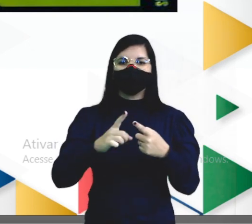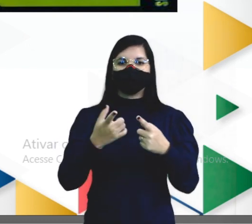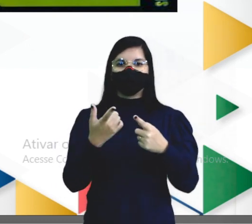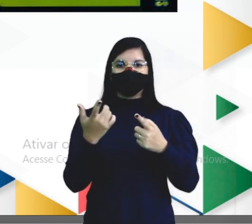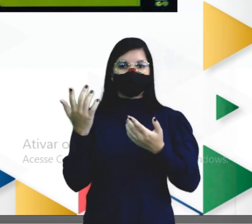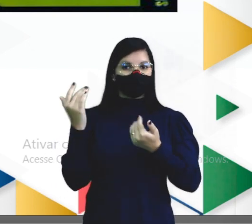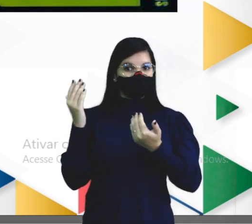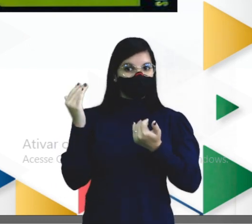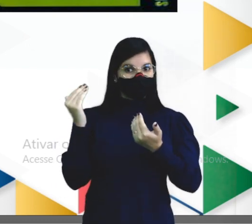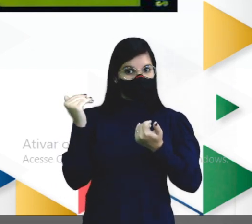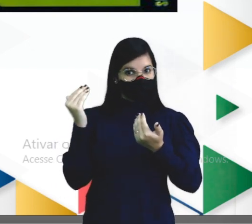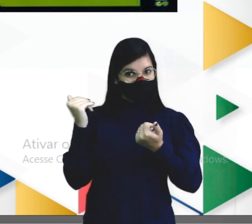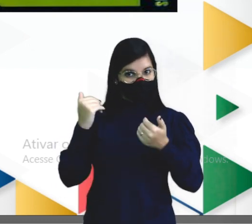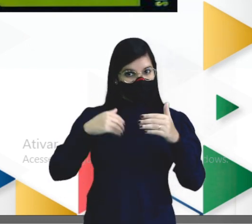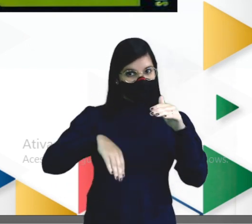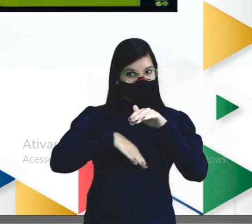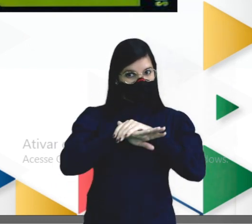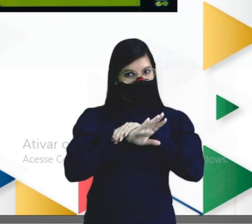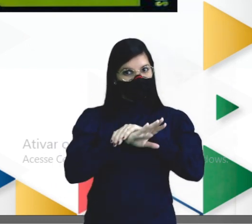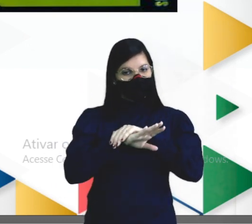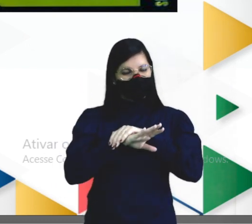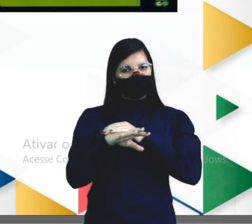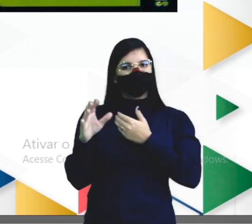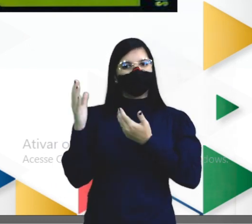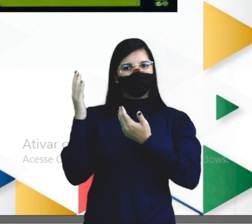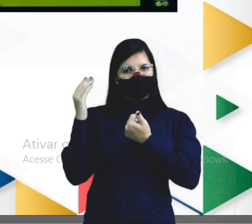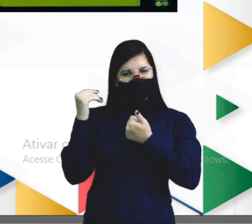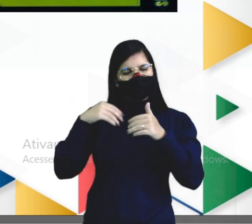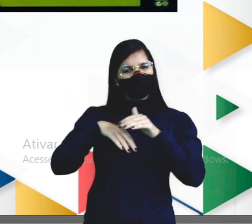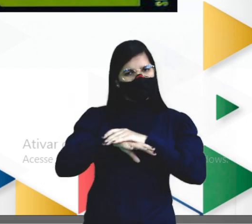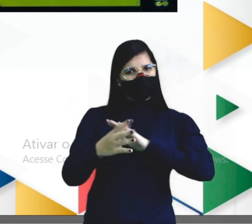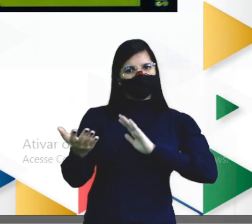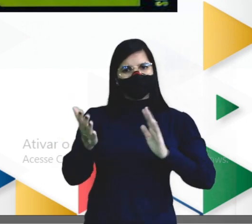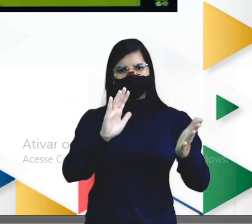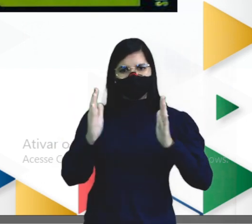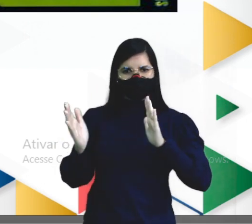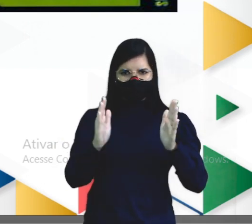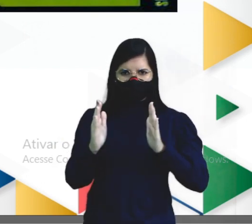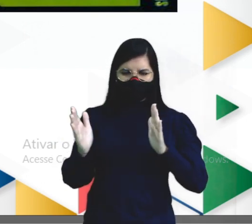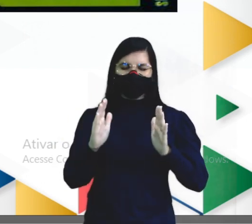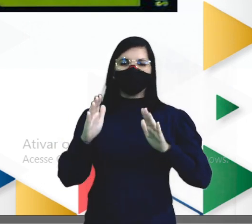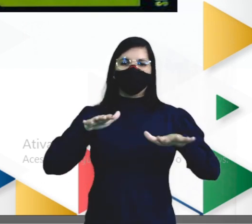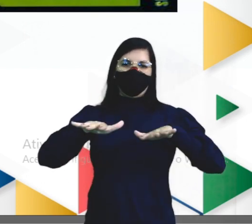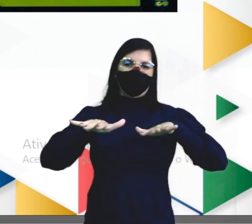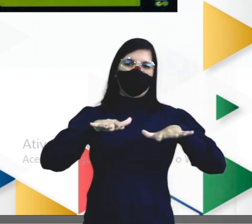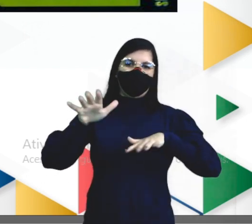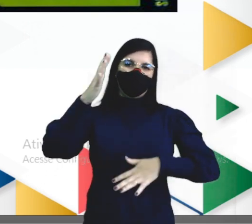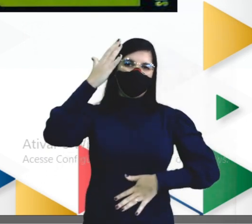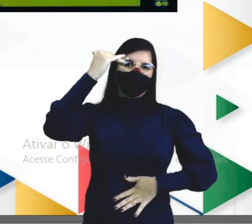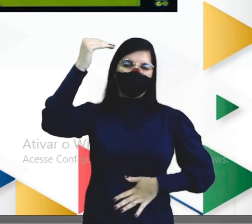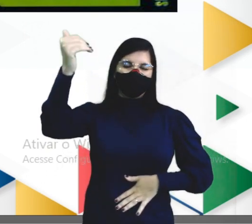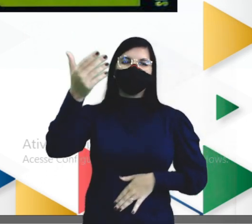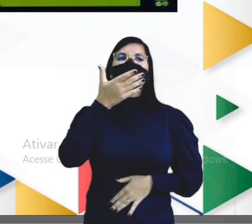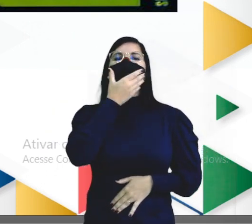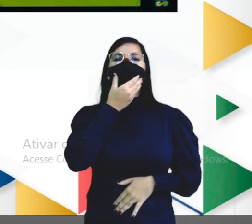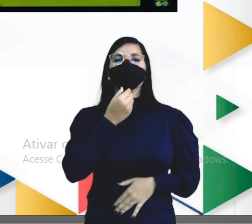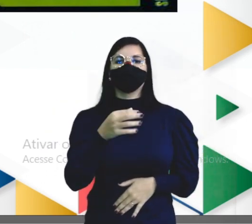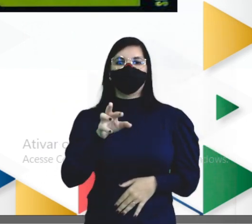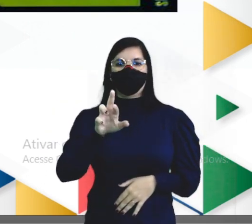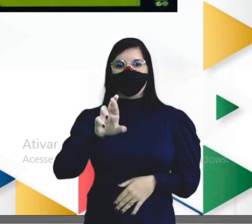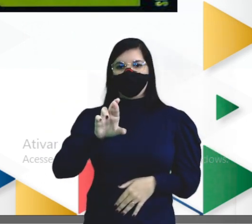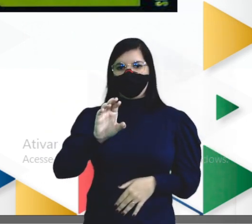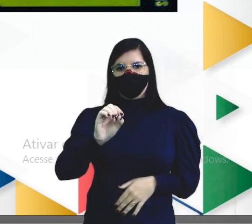Jovem Guarda, que foi outro movimento muito popular, mais ou menos, que teve representantes como Roberto Carlos, Erasmo